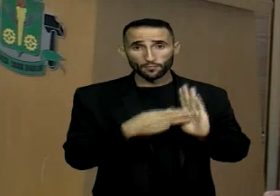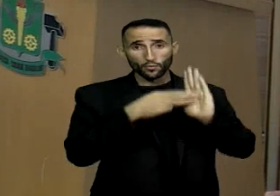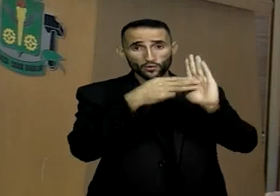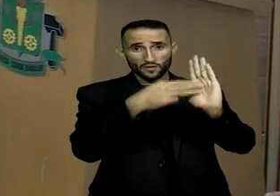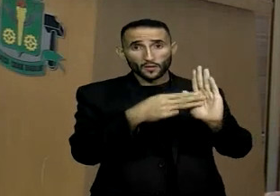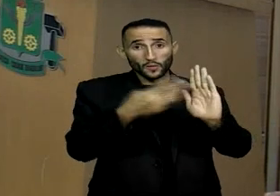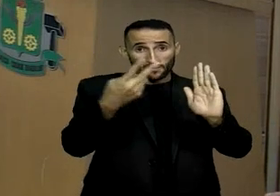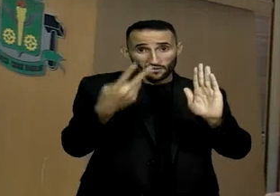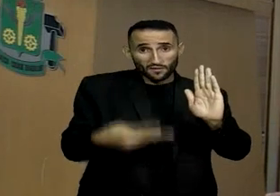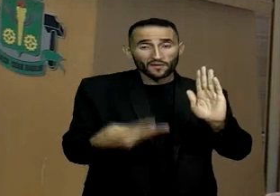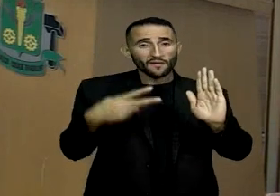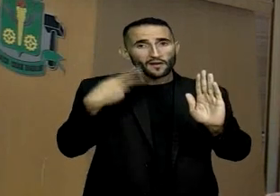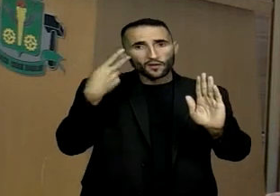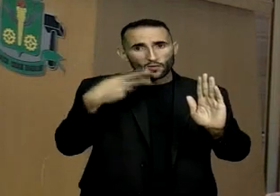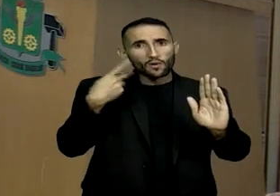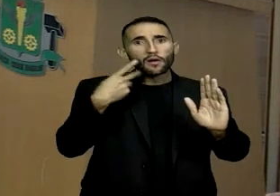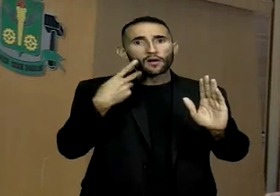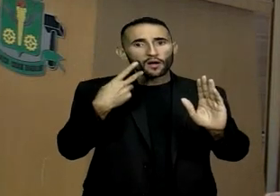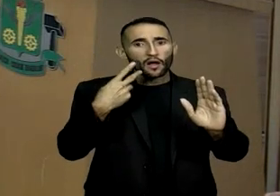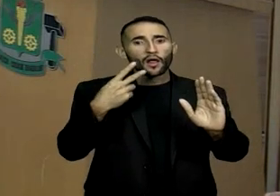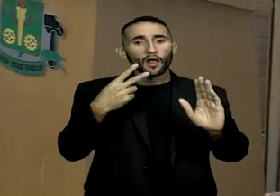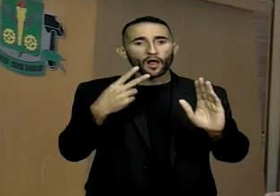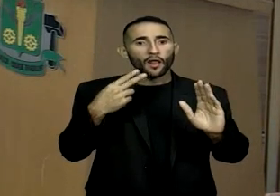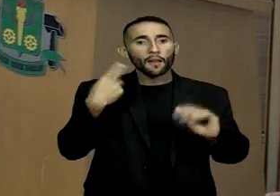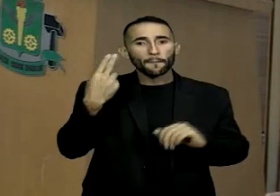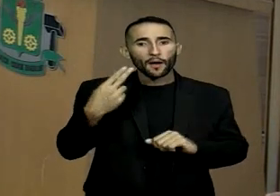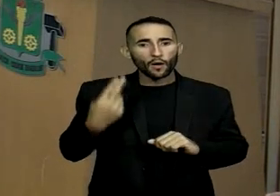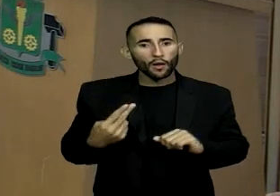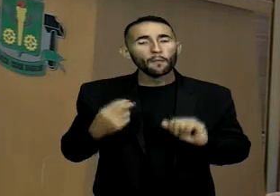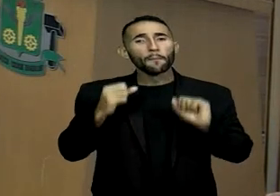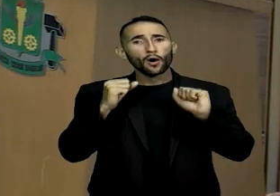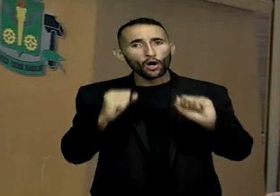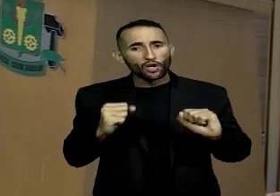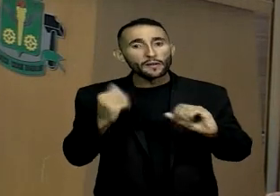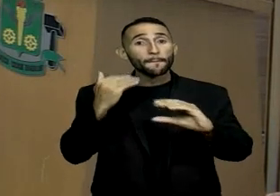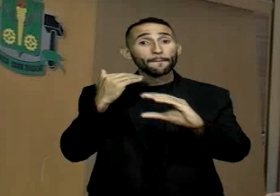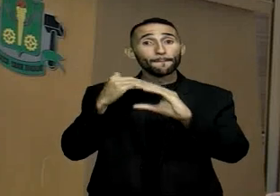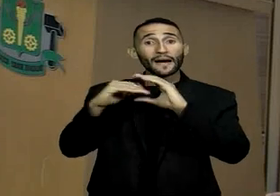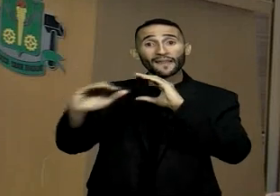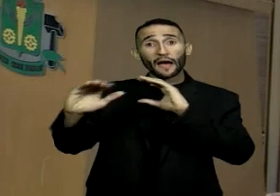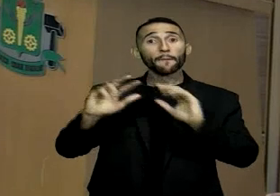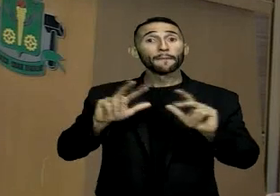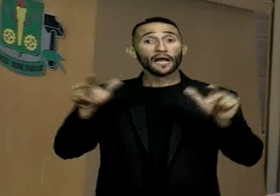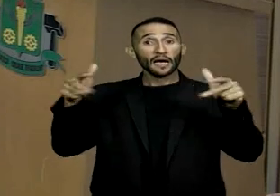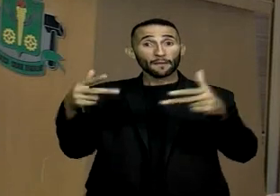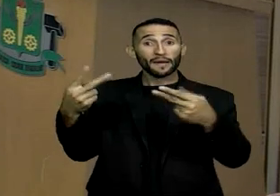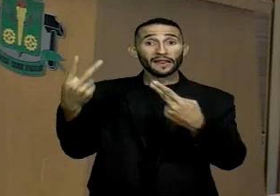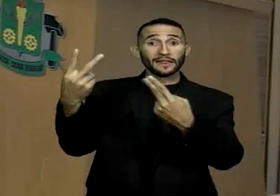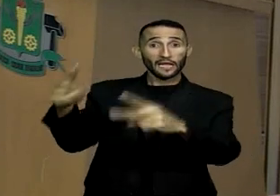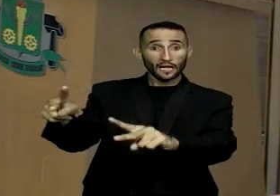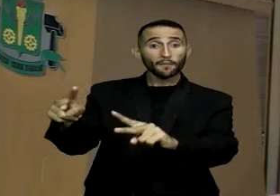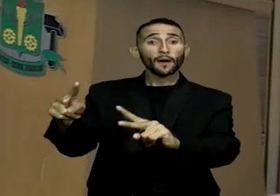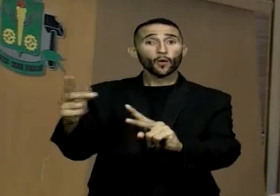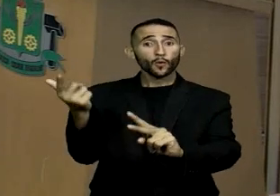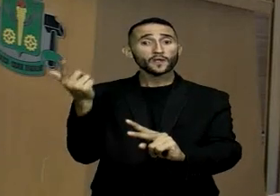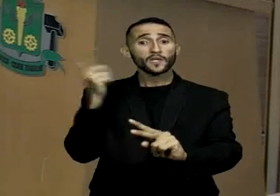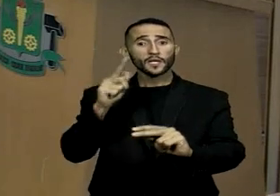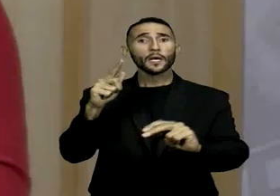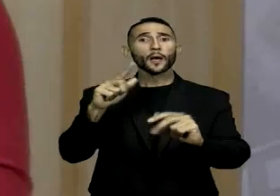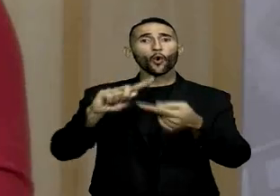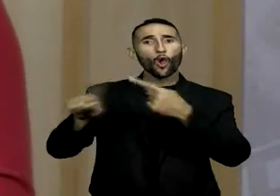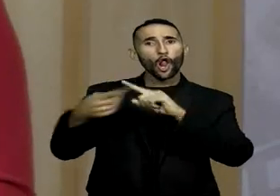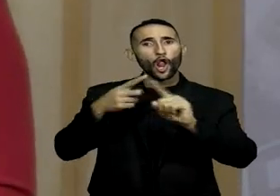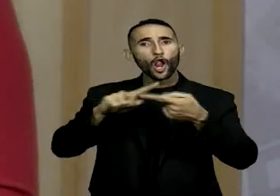vereadora Ana Paula para lá, para a Câmara de lá, para que eles possam fazer uma mobilização para prender esse cara, prender